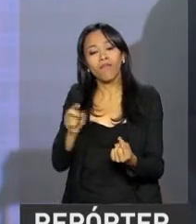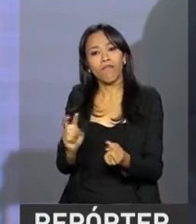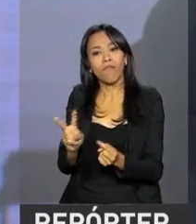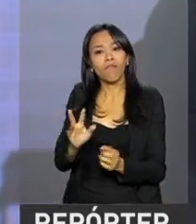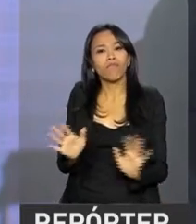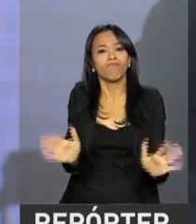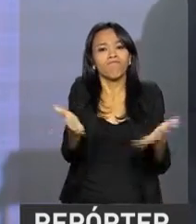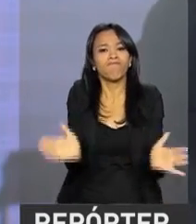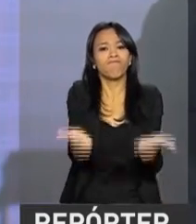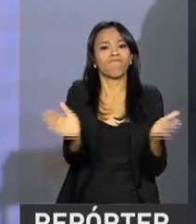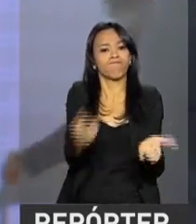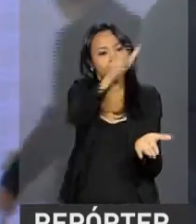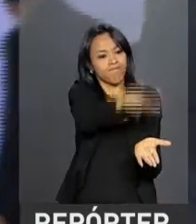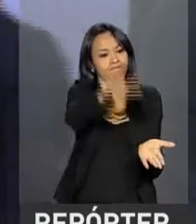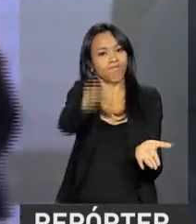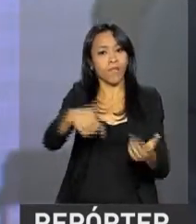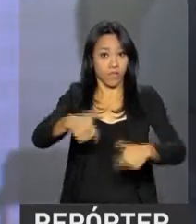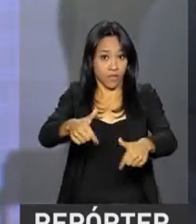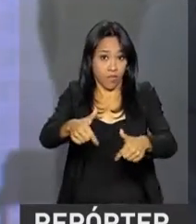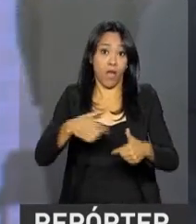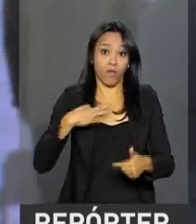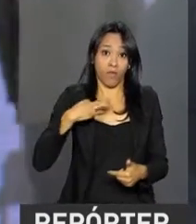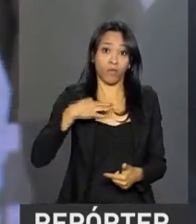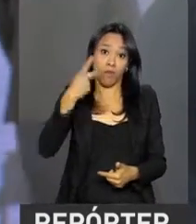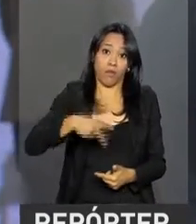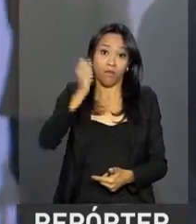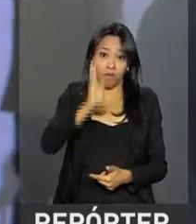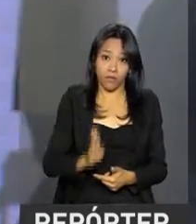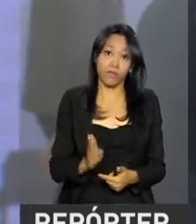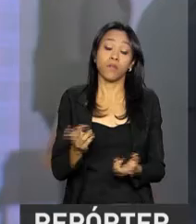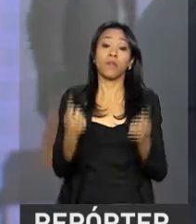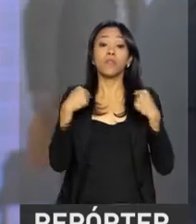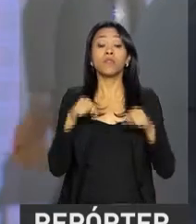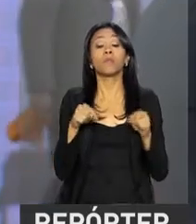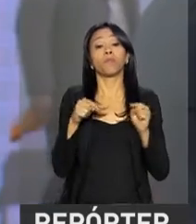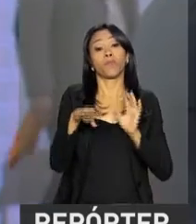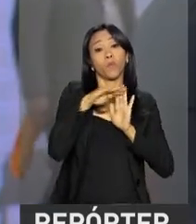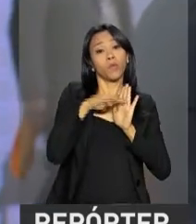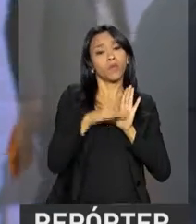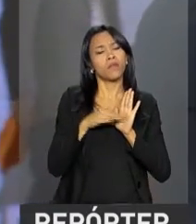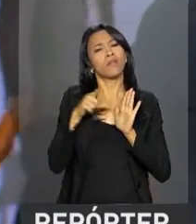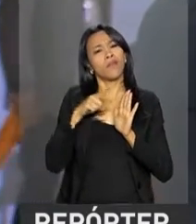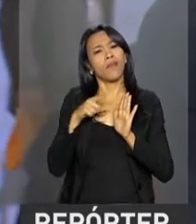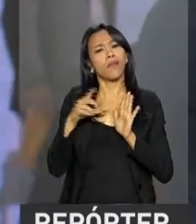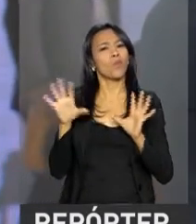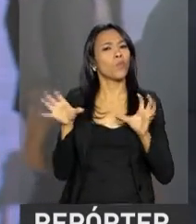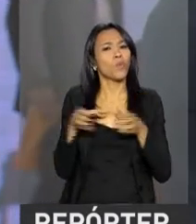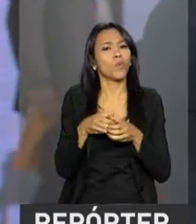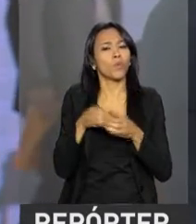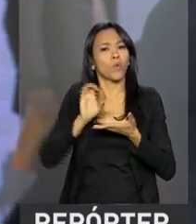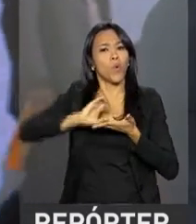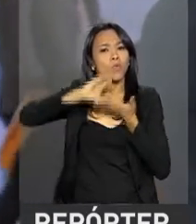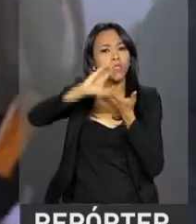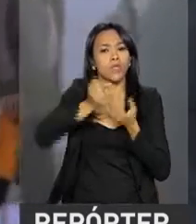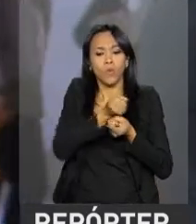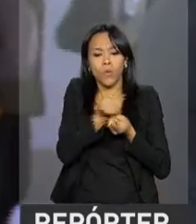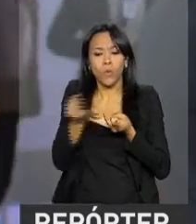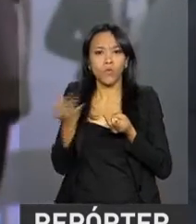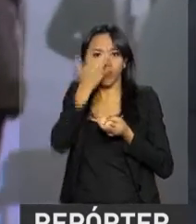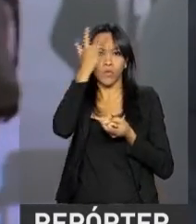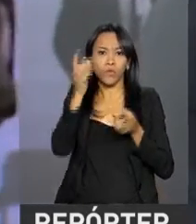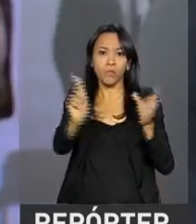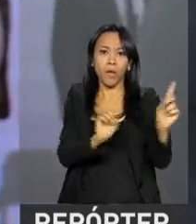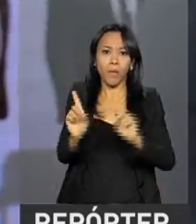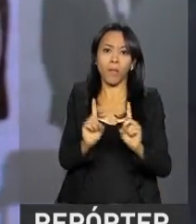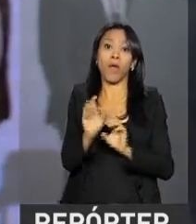e incentivar esse tipo de ação aqui no Brasil. O programa vai contar com um conselho gestor formado por 8 representantes do